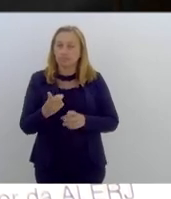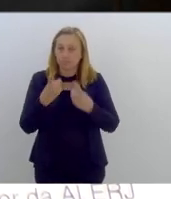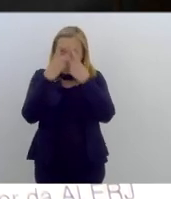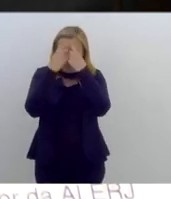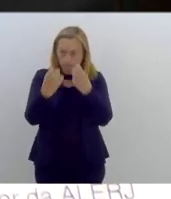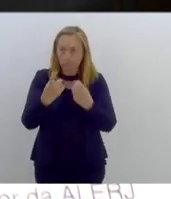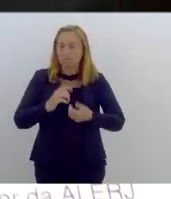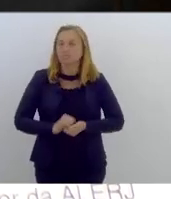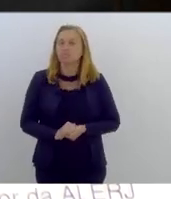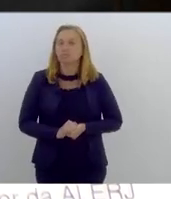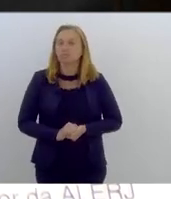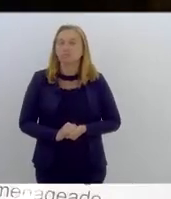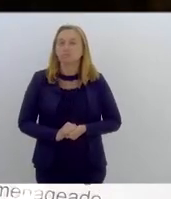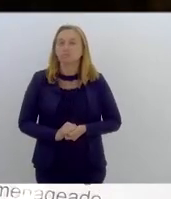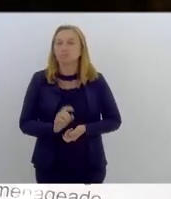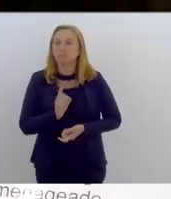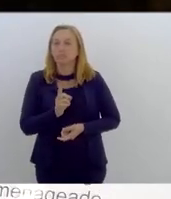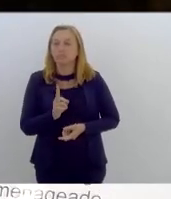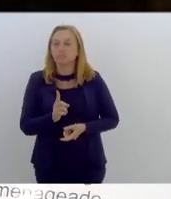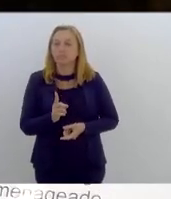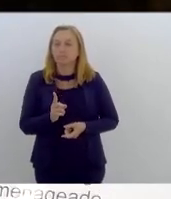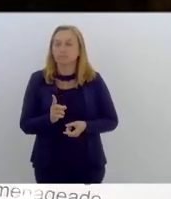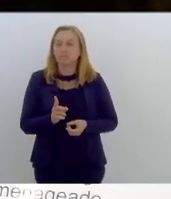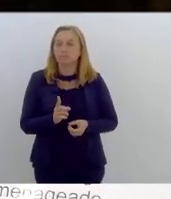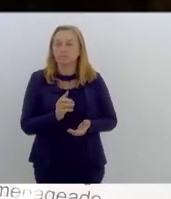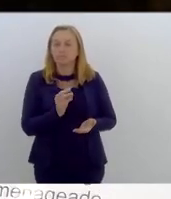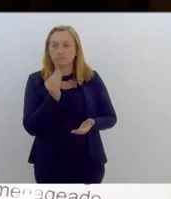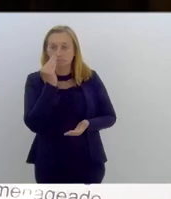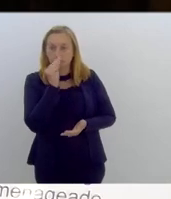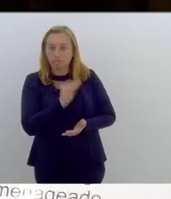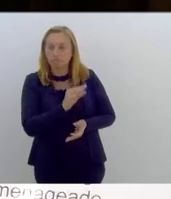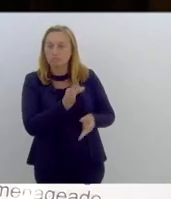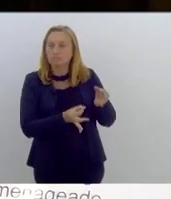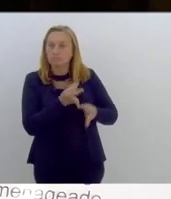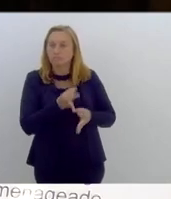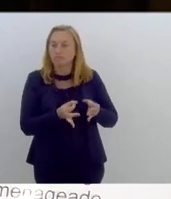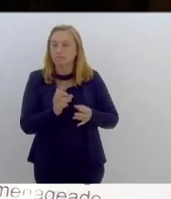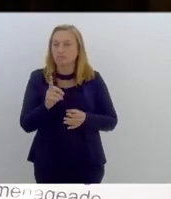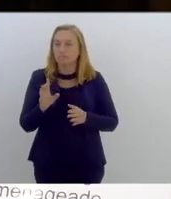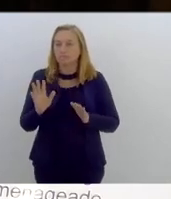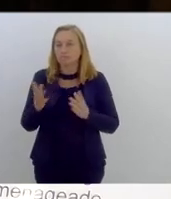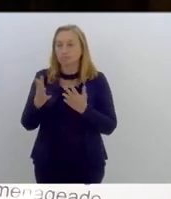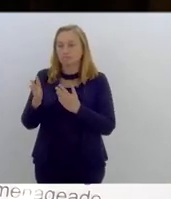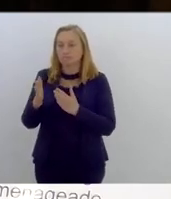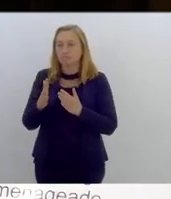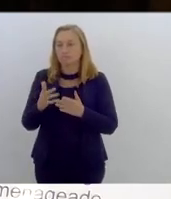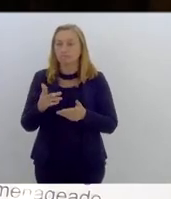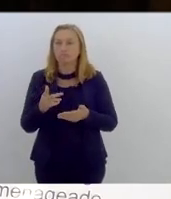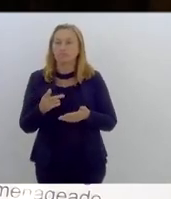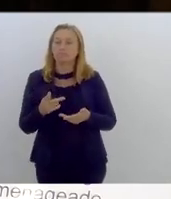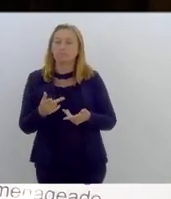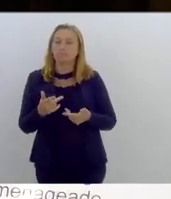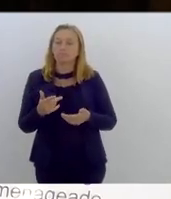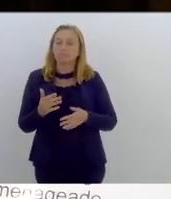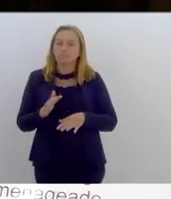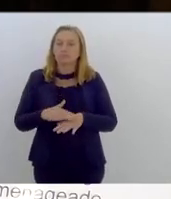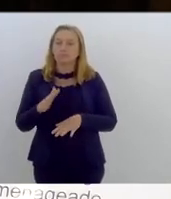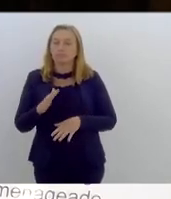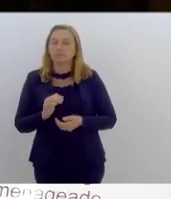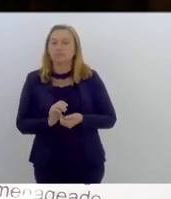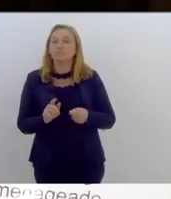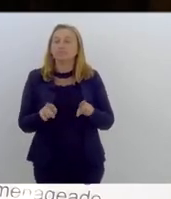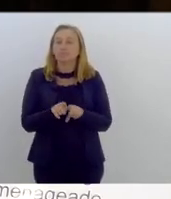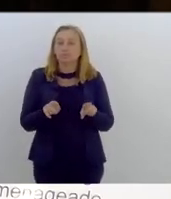violência, de não desertar a justiça, nem cortejá-la em excesso, e ainda, onde